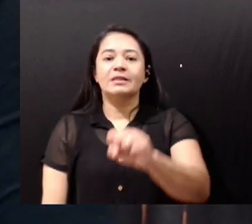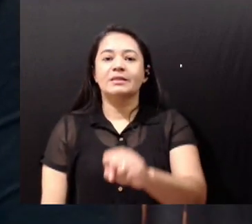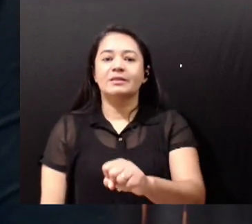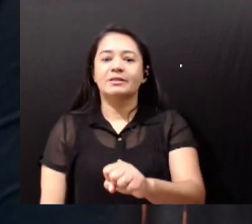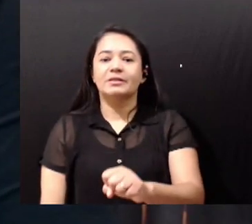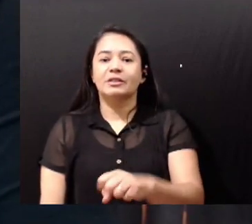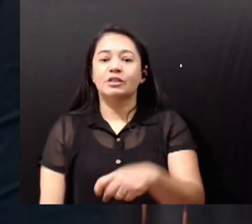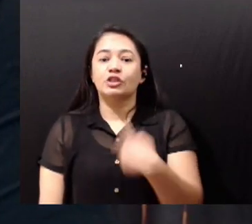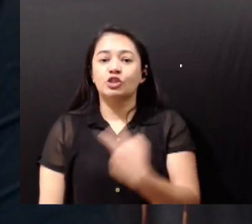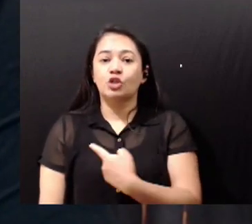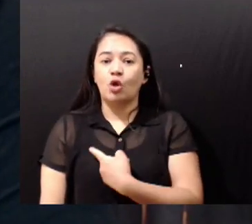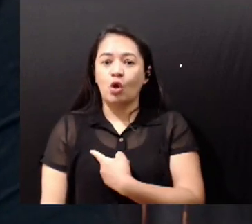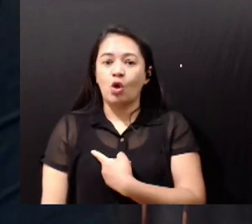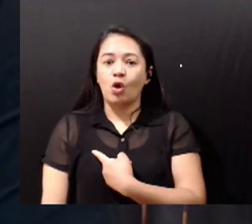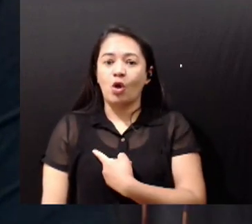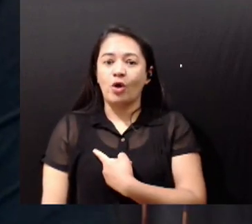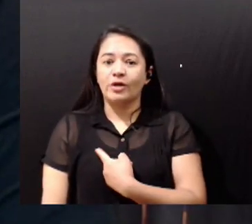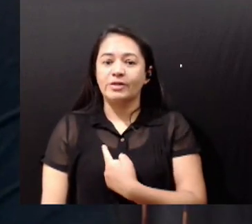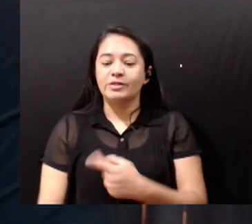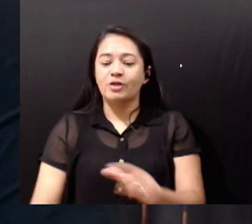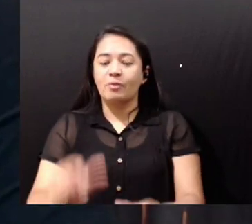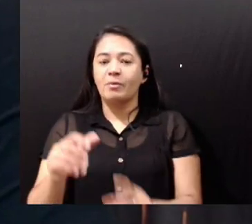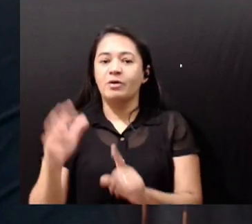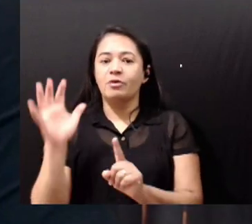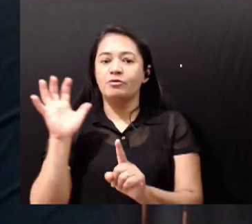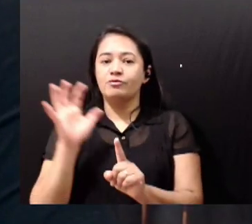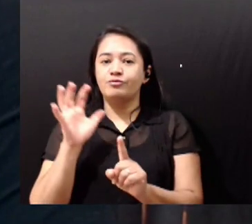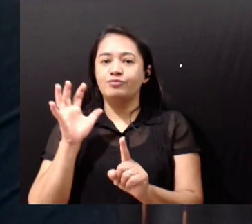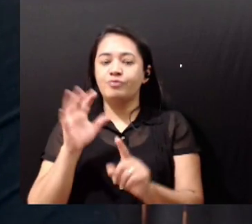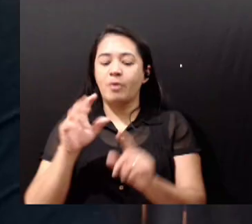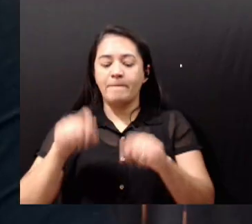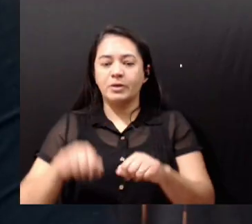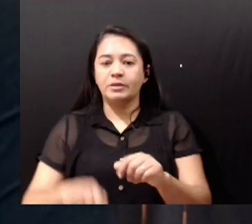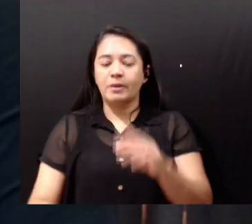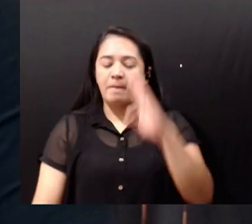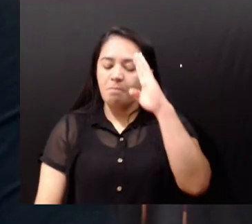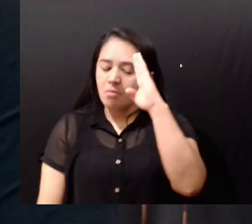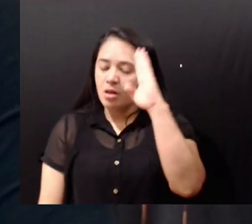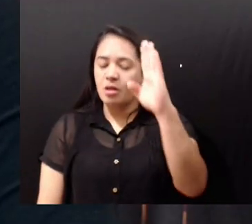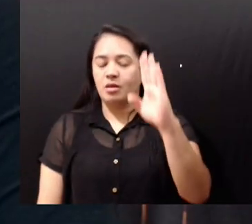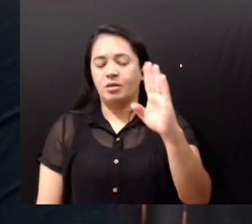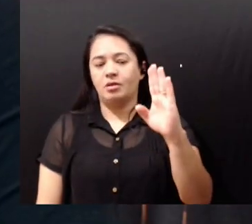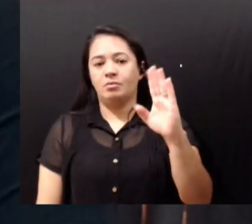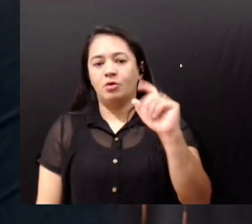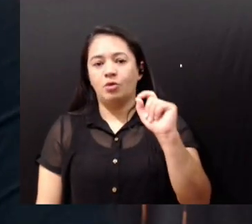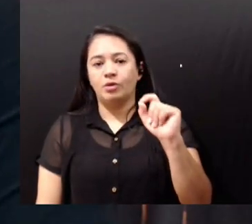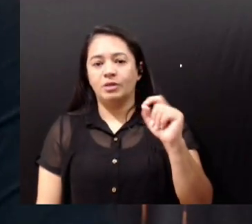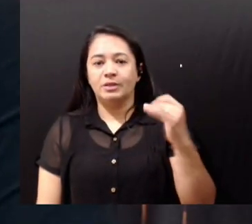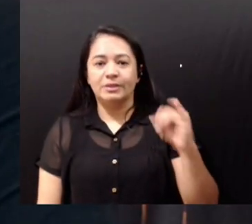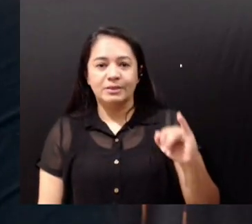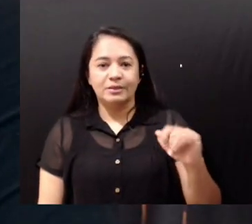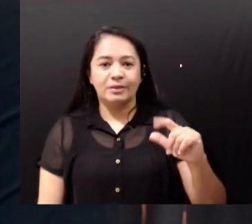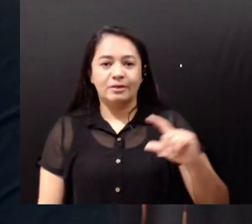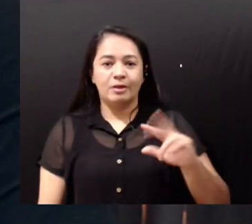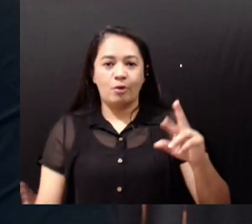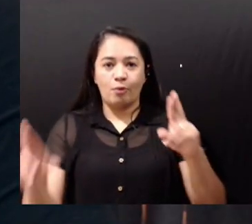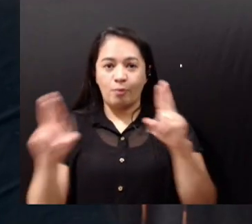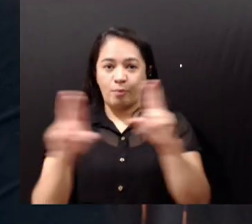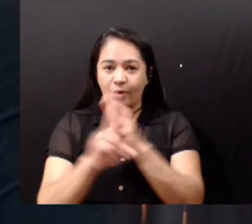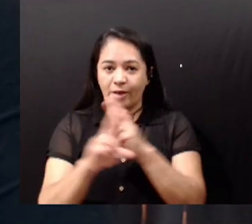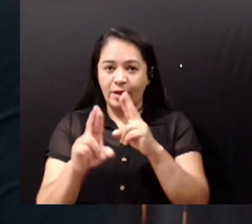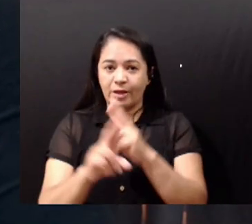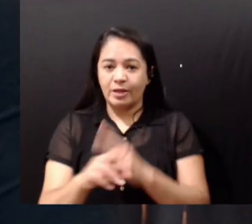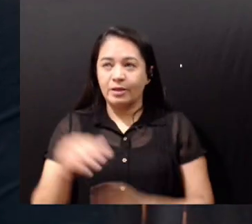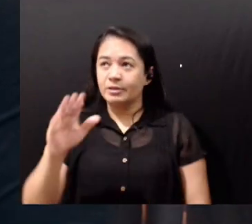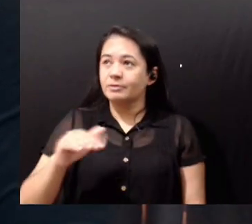seres influenciáveis, sim, principalmente quando existe uma relação com a autoridade, que